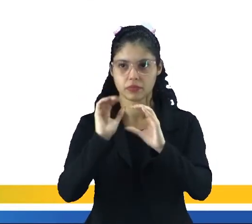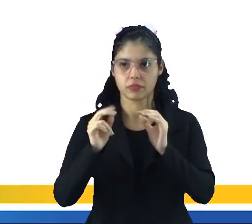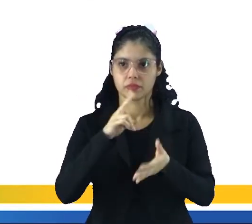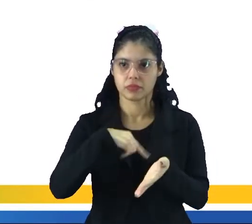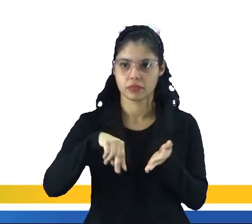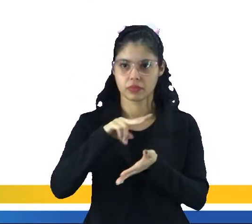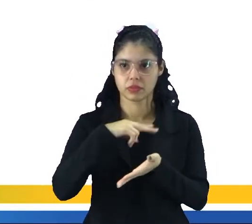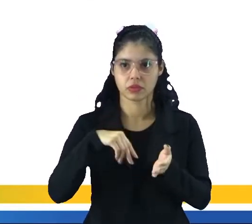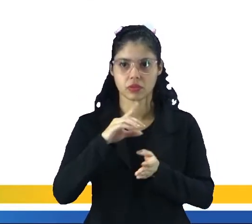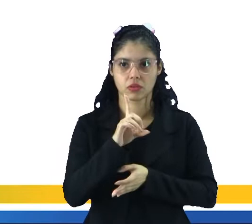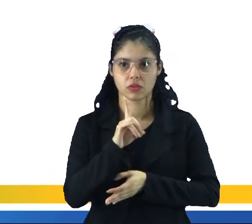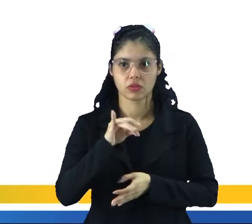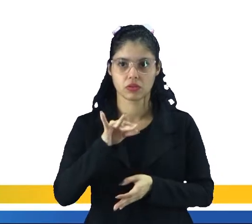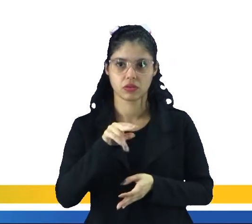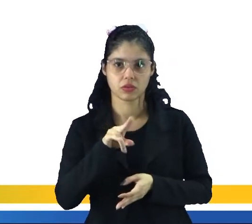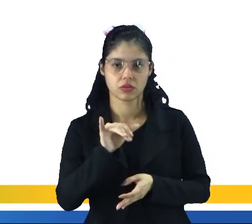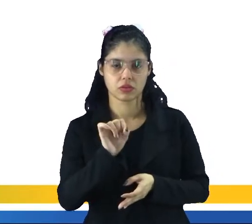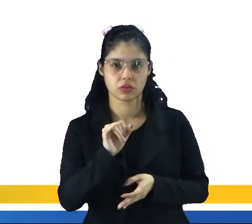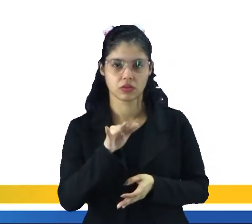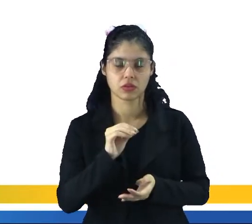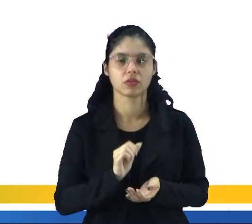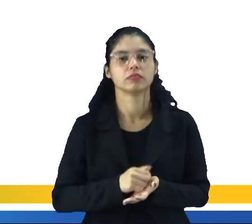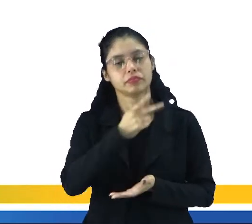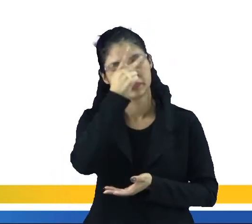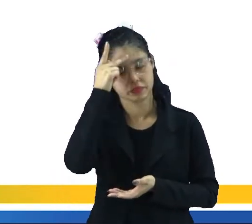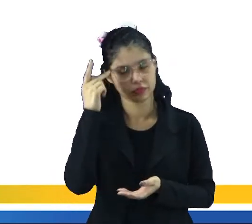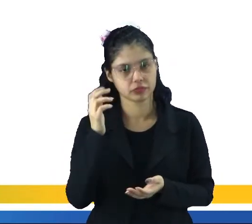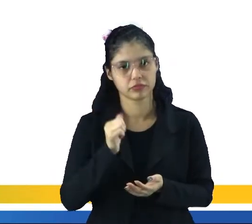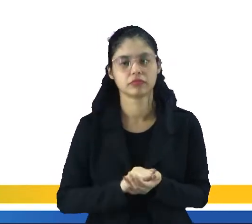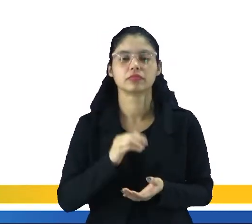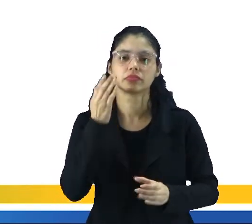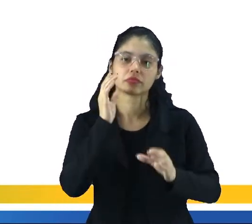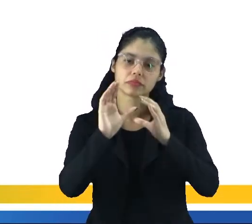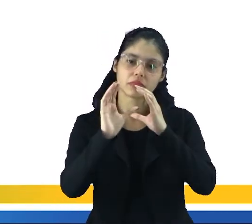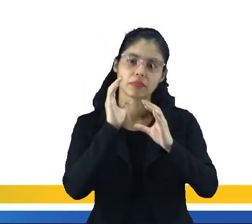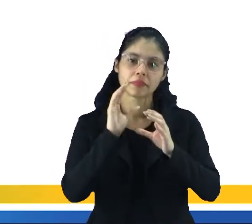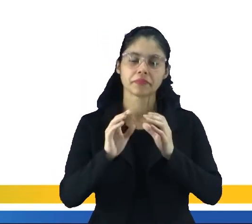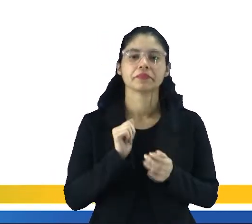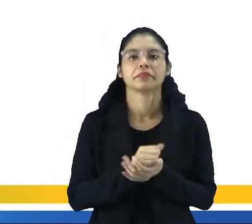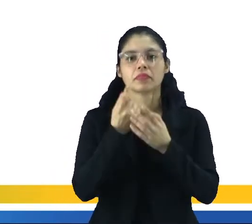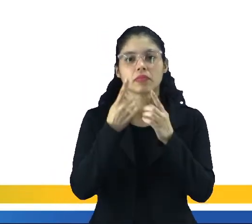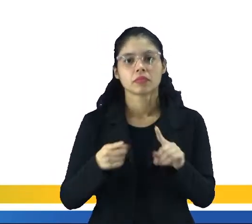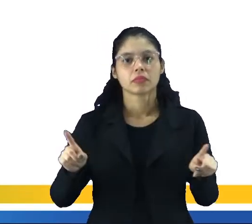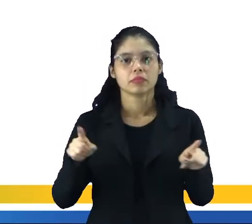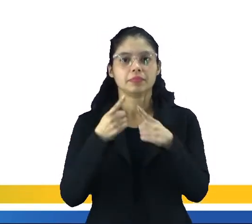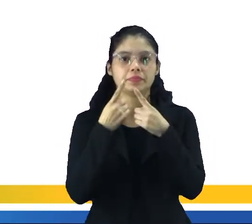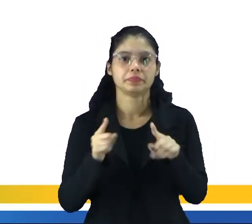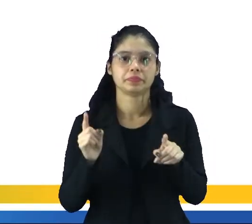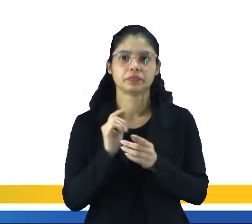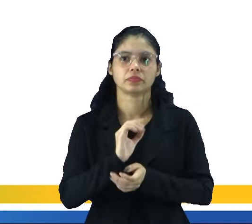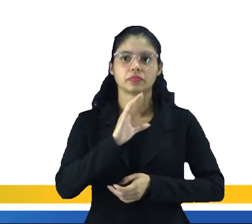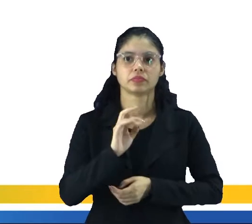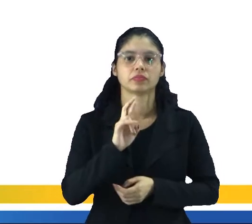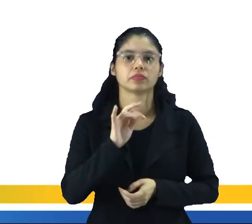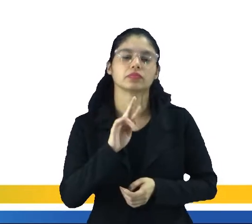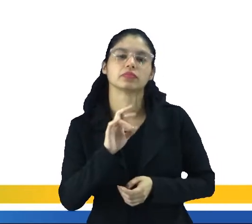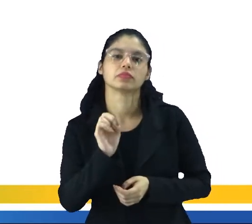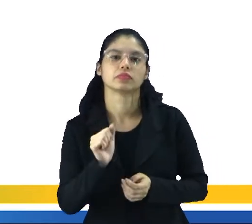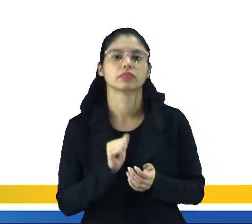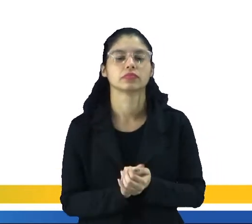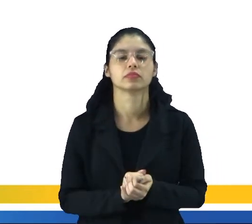dançavam homenageando Dionísio. Então, as pessoas que cantavam as músicas eram os coristas,